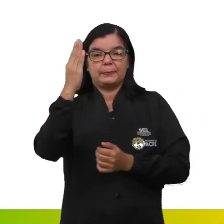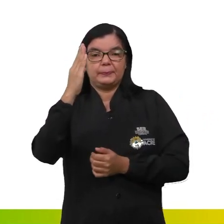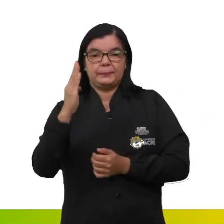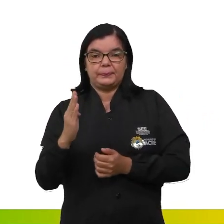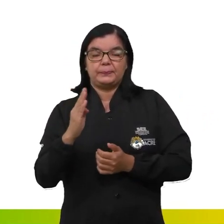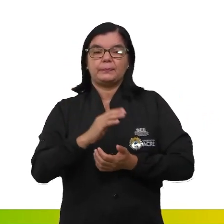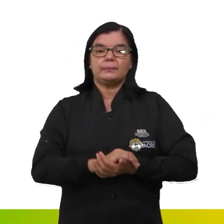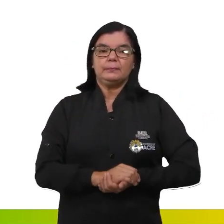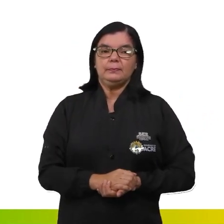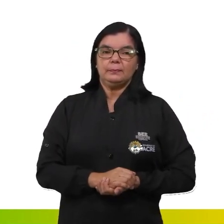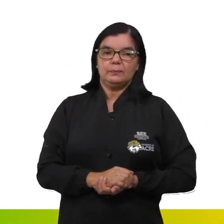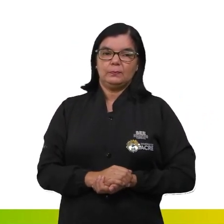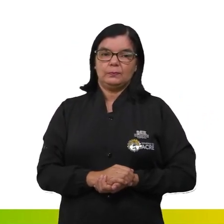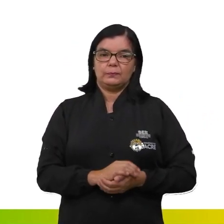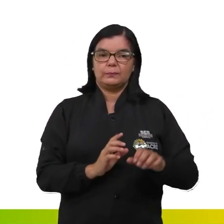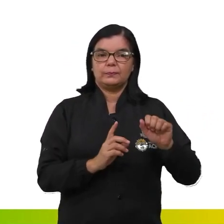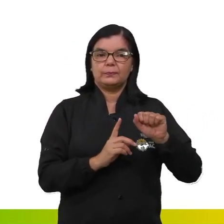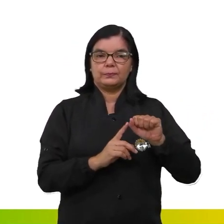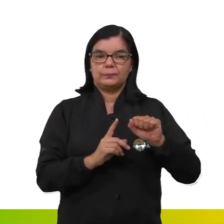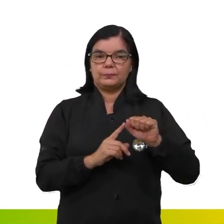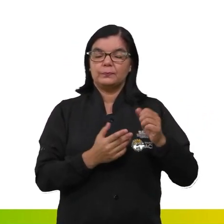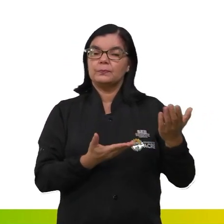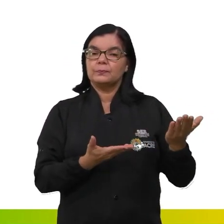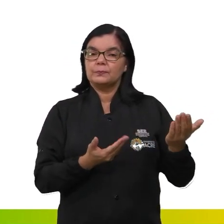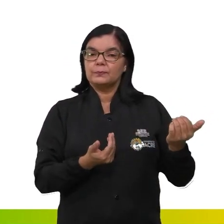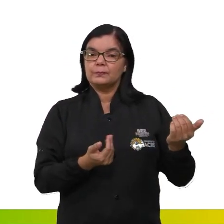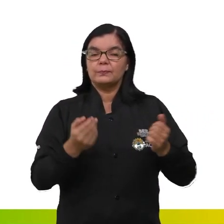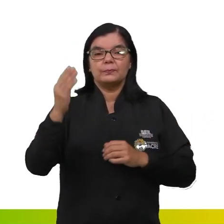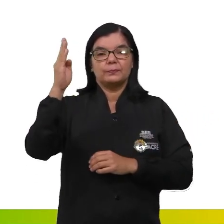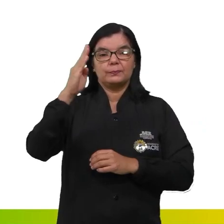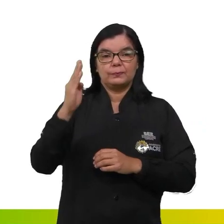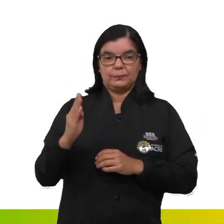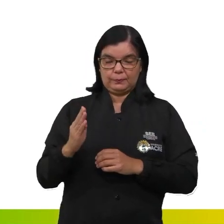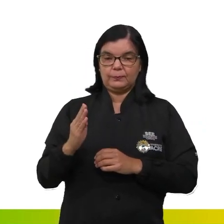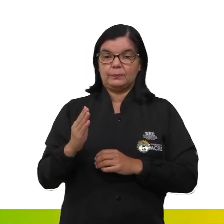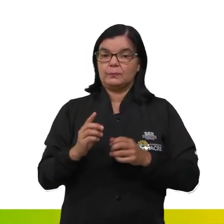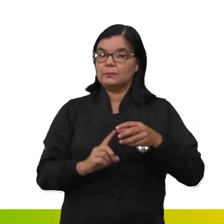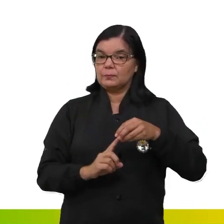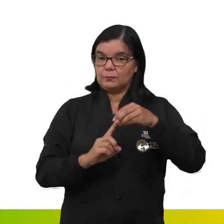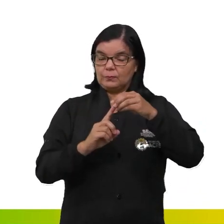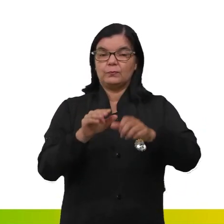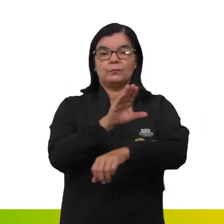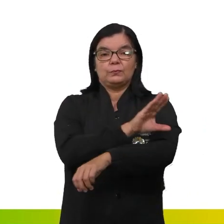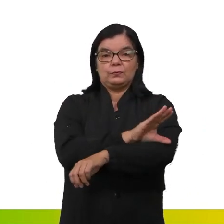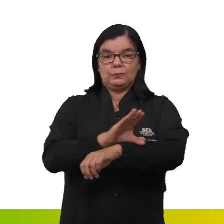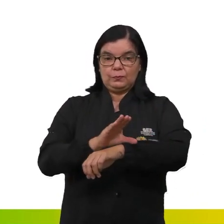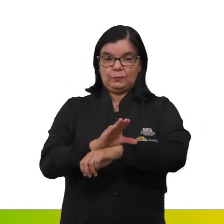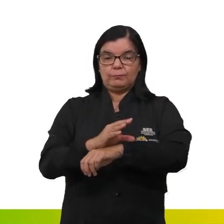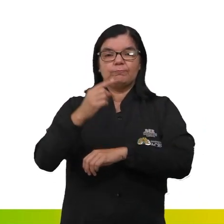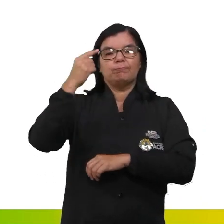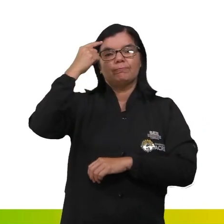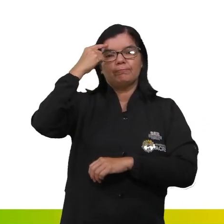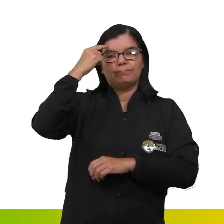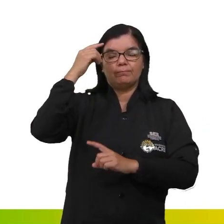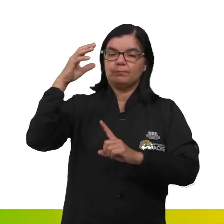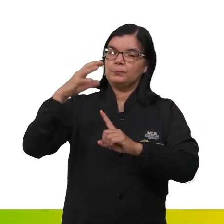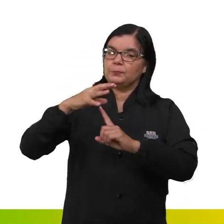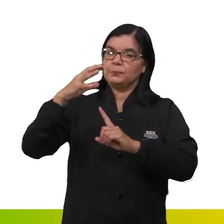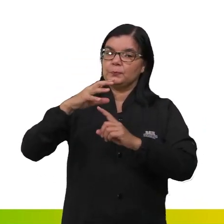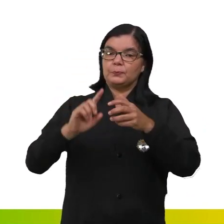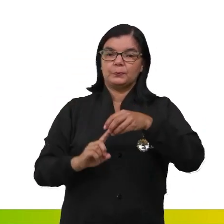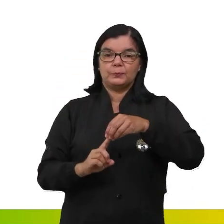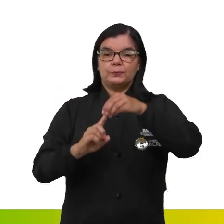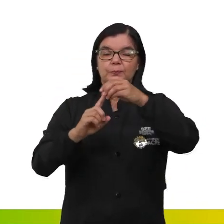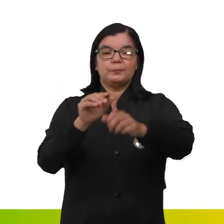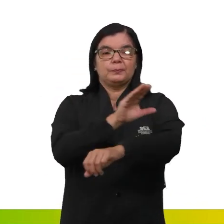Brasil? Letra A. A juventude brasileira é homogênea culturalmente, refletindo a influência única